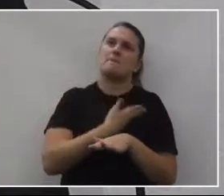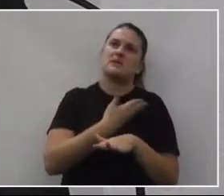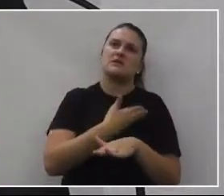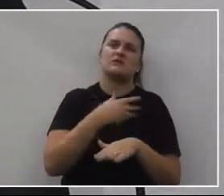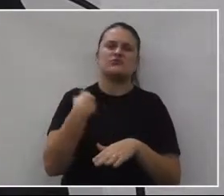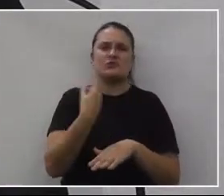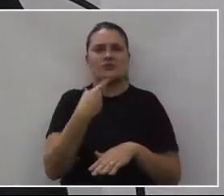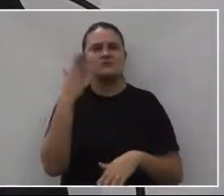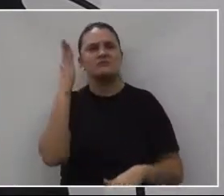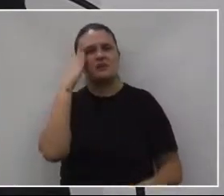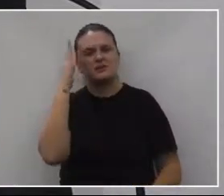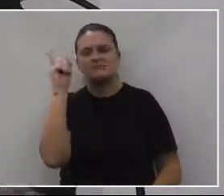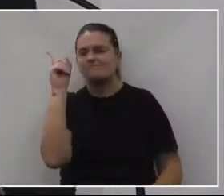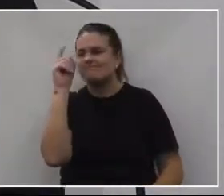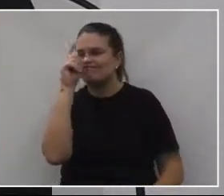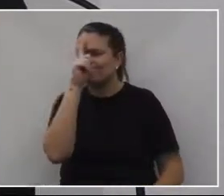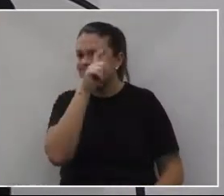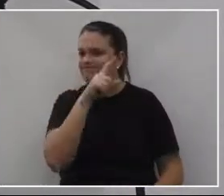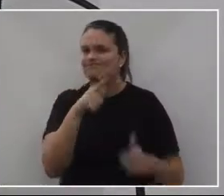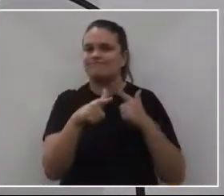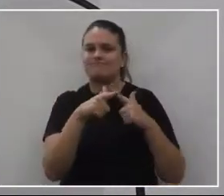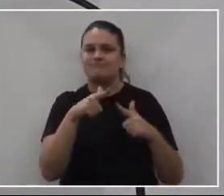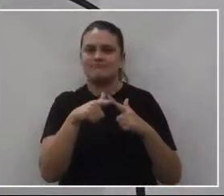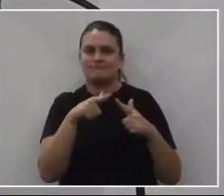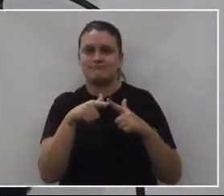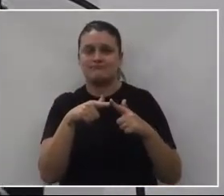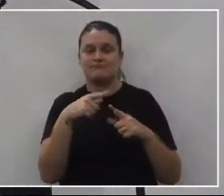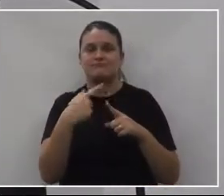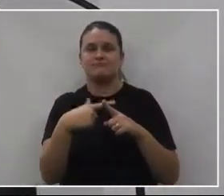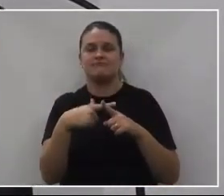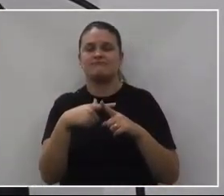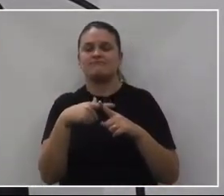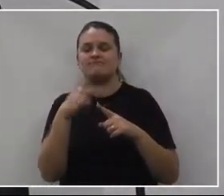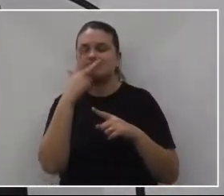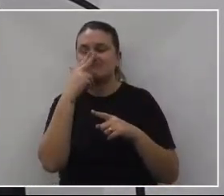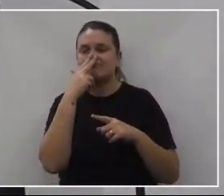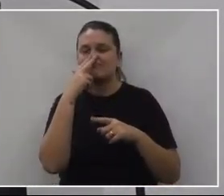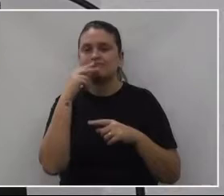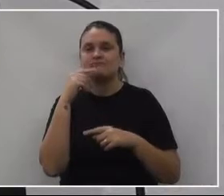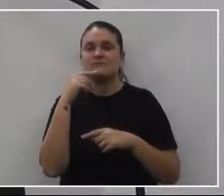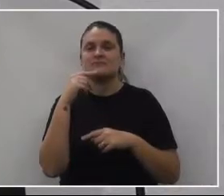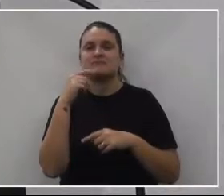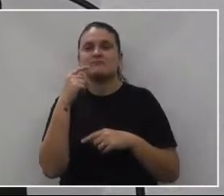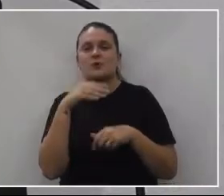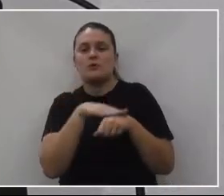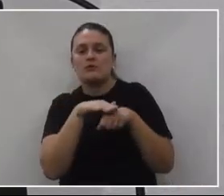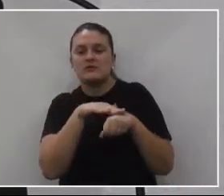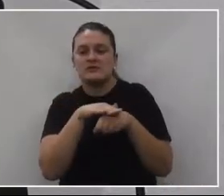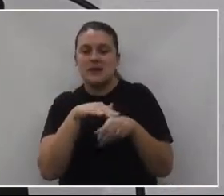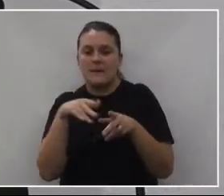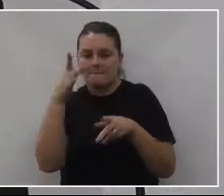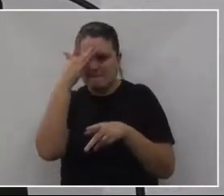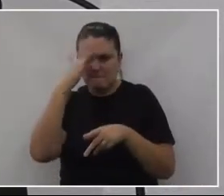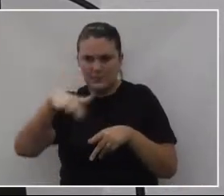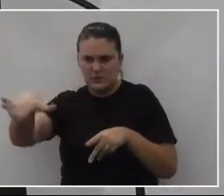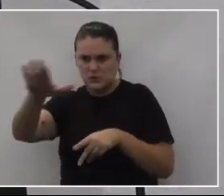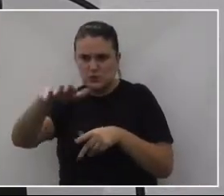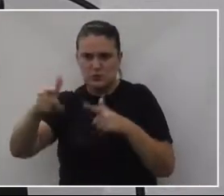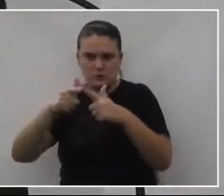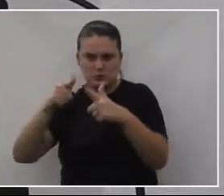é difícil lidar com esse tipo de questão quando nós estamos lá na frente, né? A nossa ideia é conseguir conversar, dialogar com esse público de maneira